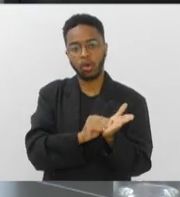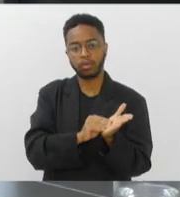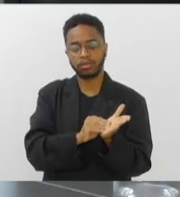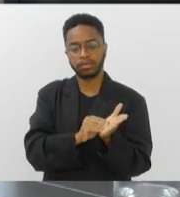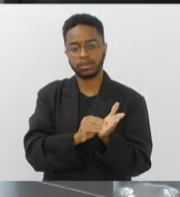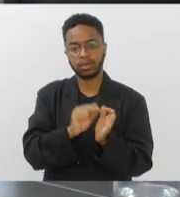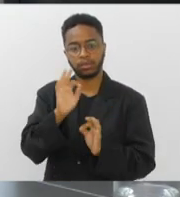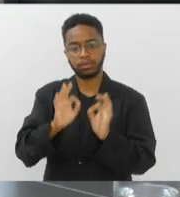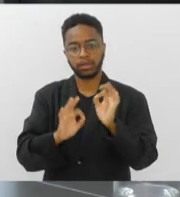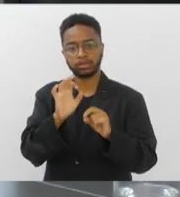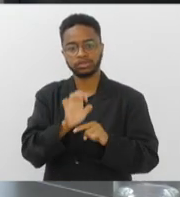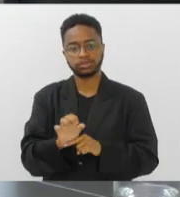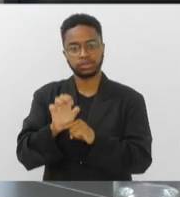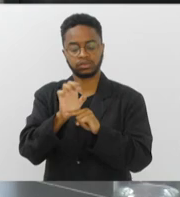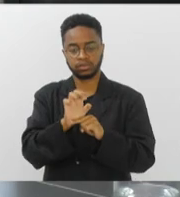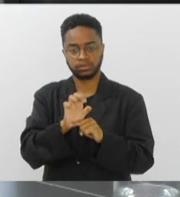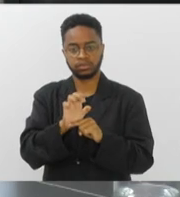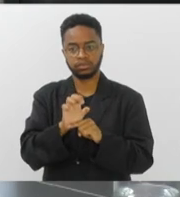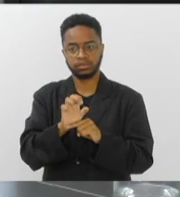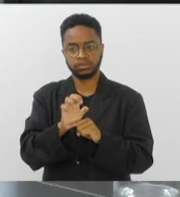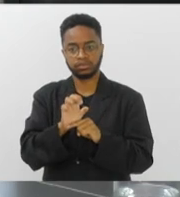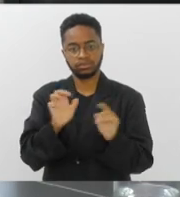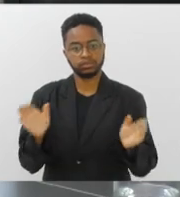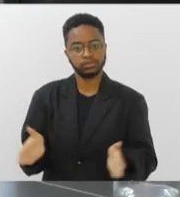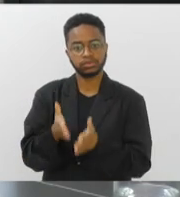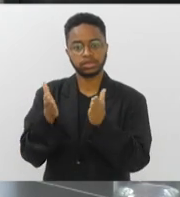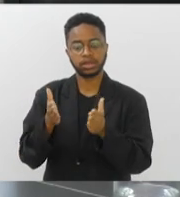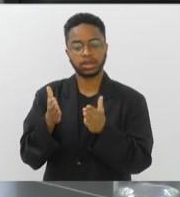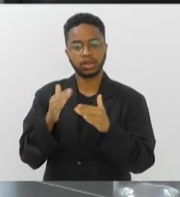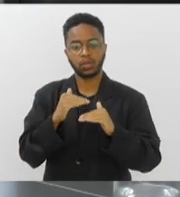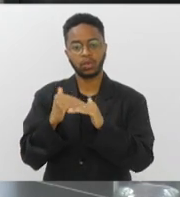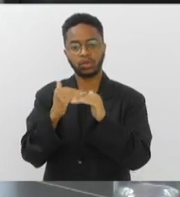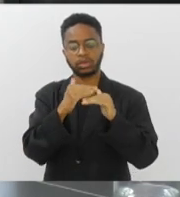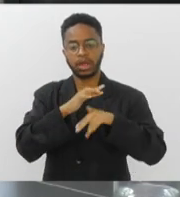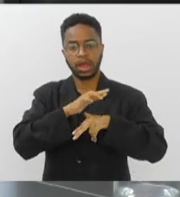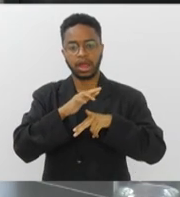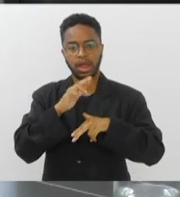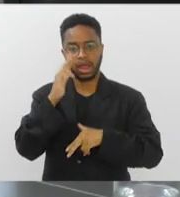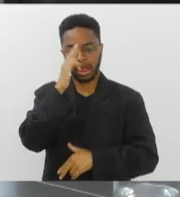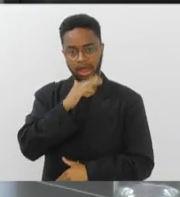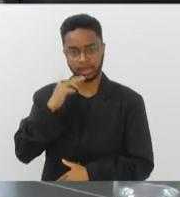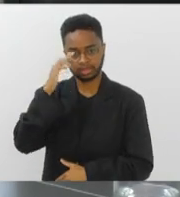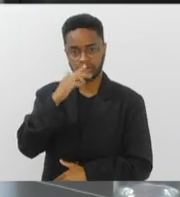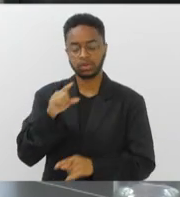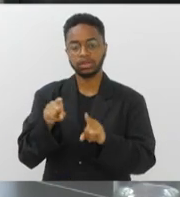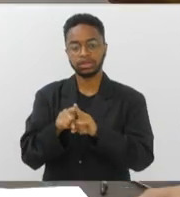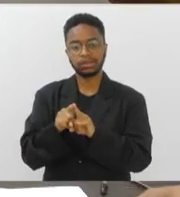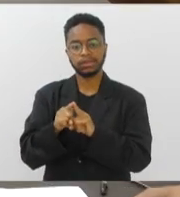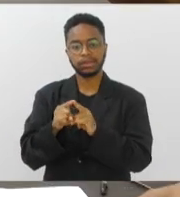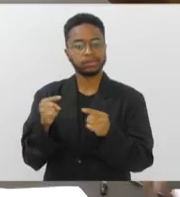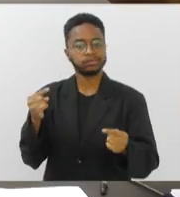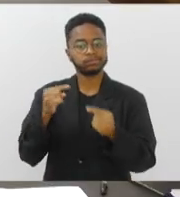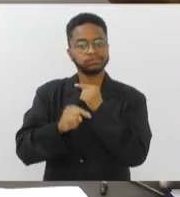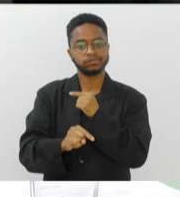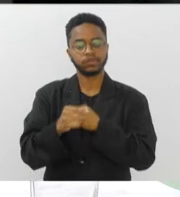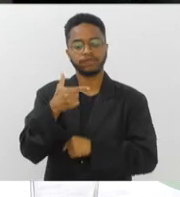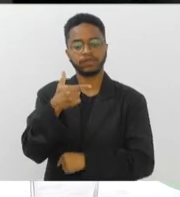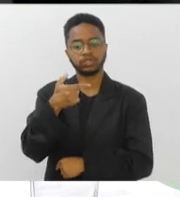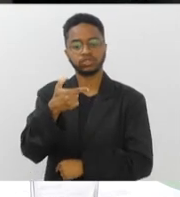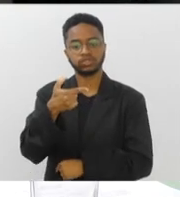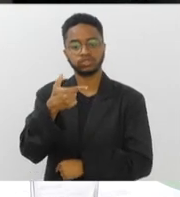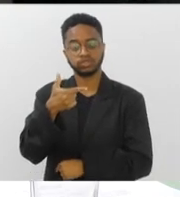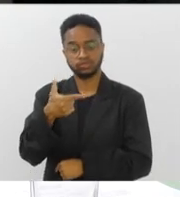plano estadual de promoção da igualdade racial. E ela também, ela colide com a 2471